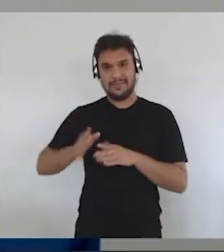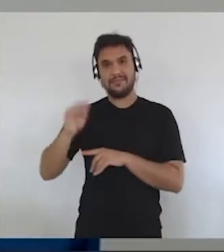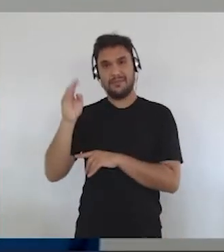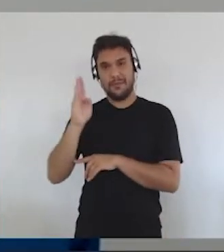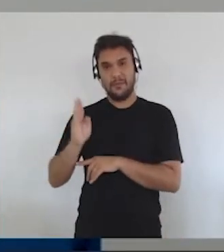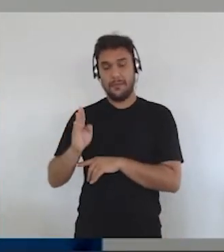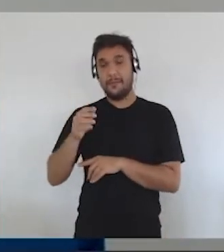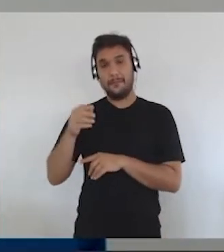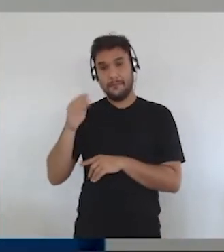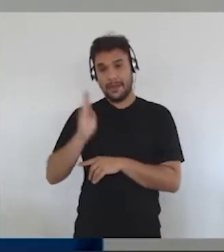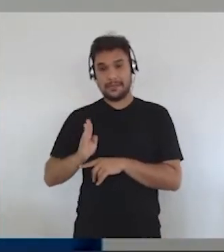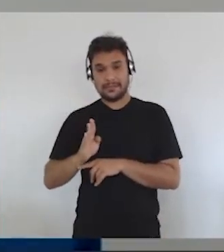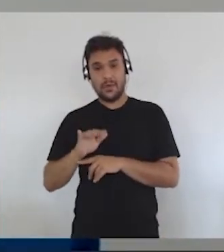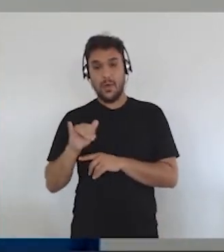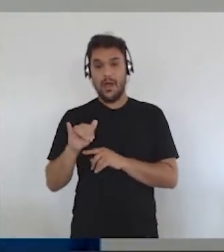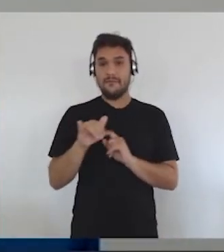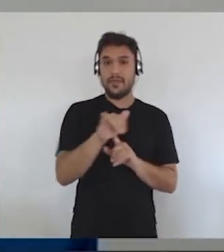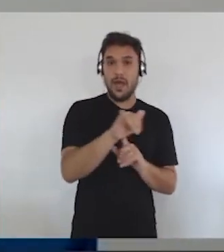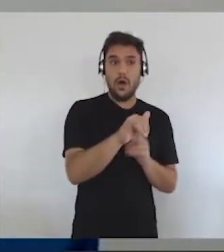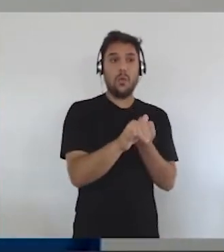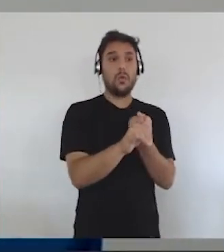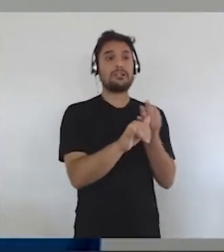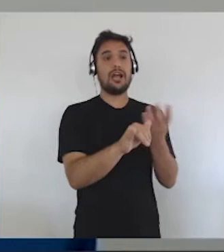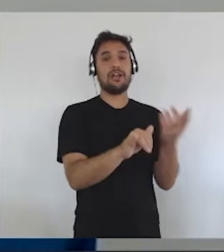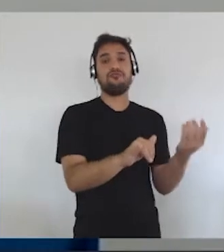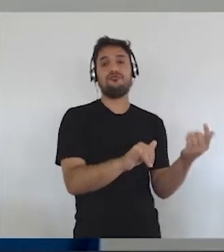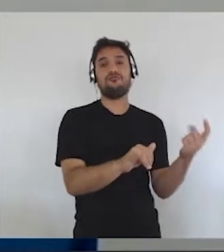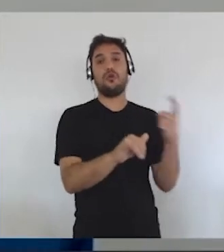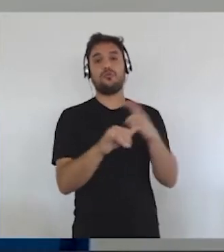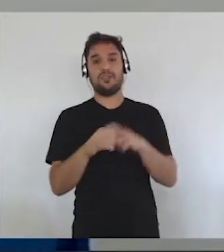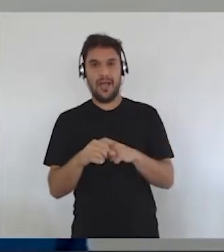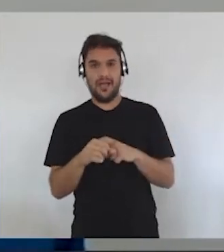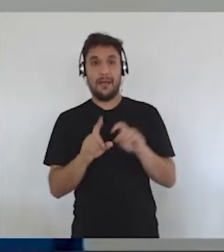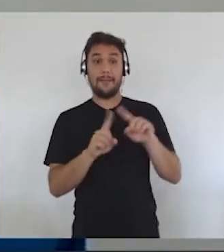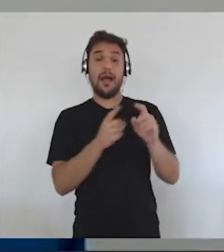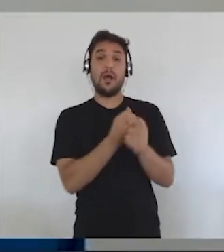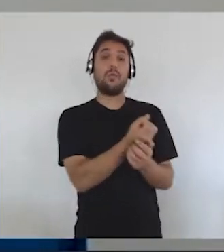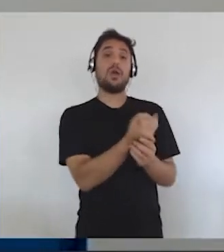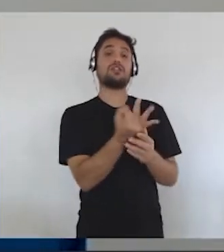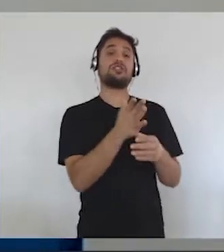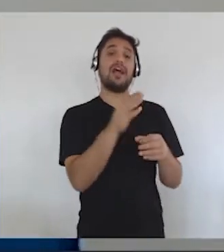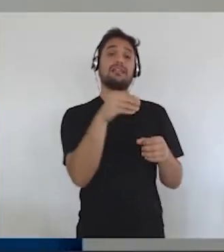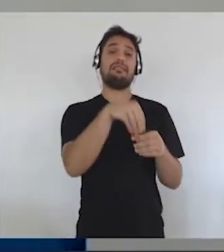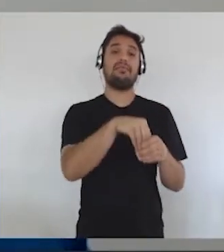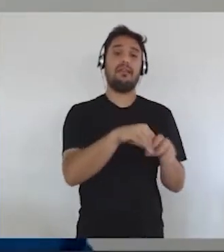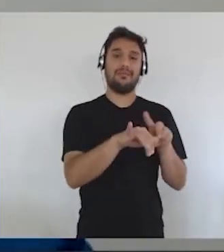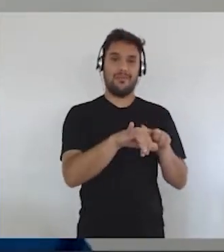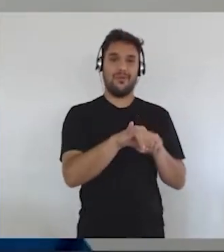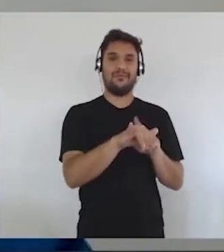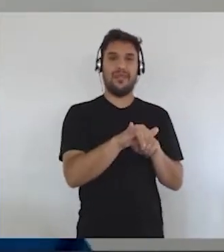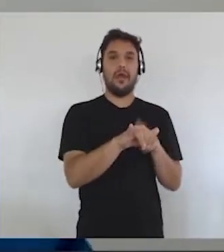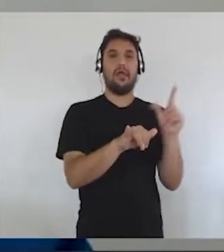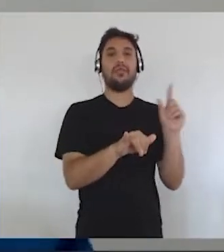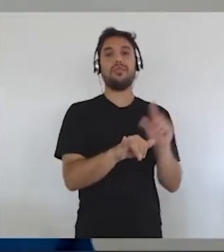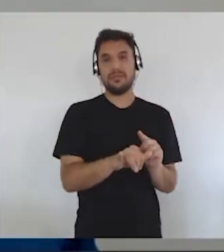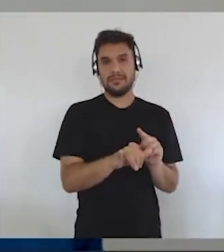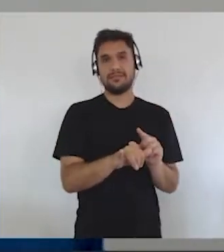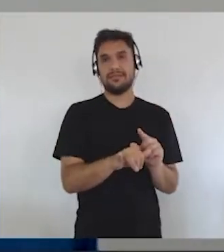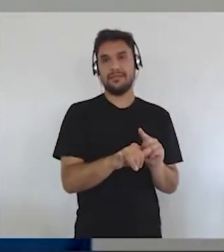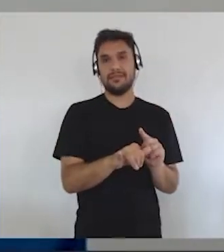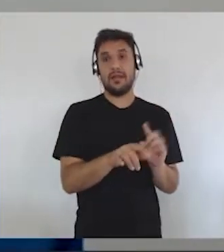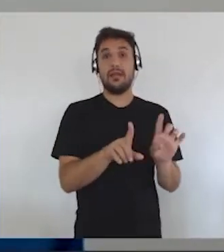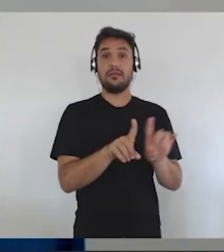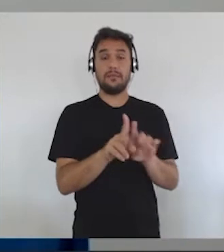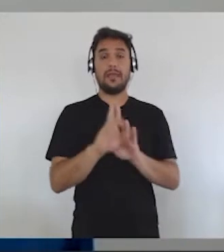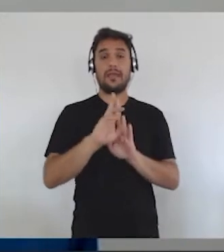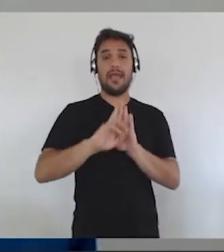exterior, restringindo ao máximo os aspectos vinculados à